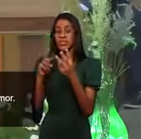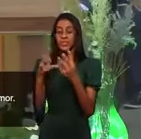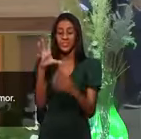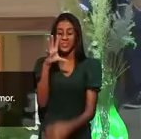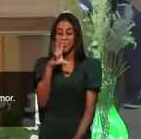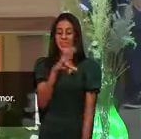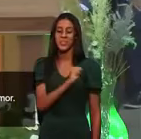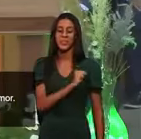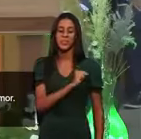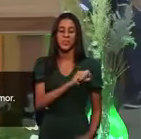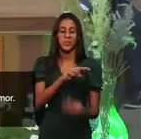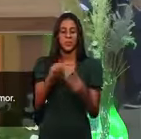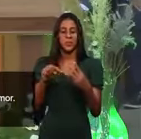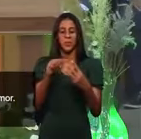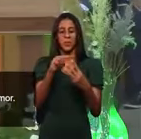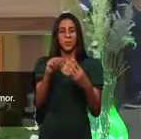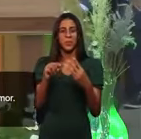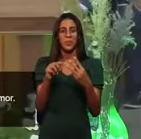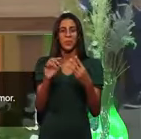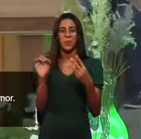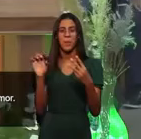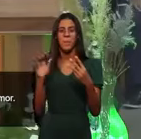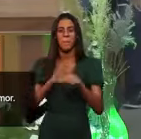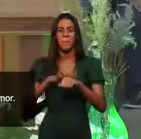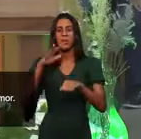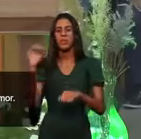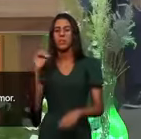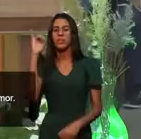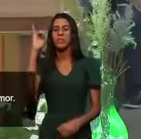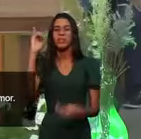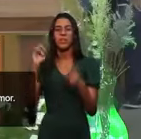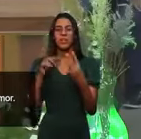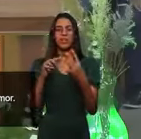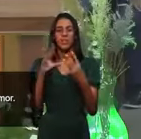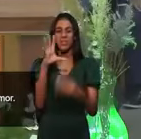Mas dentre os três, qual é o maior? É o amor.